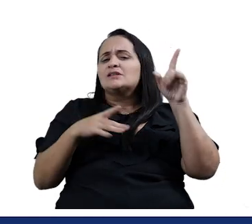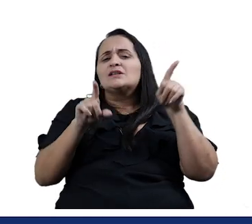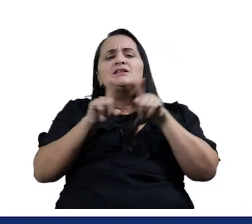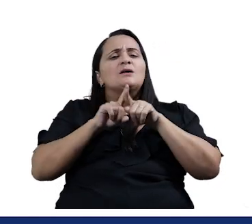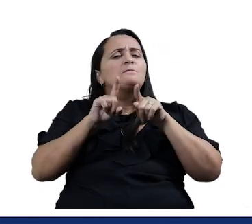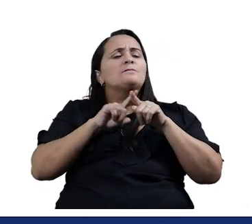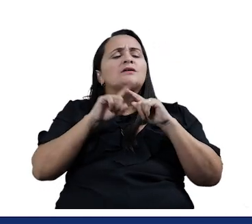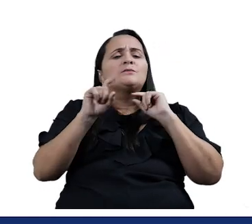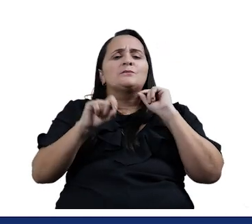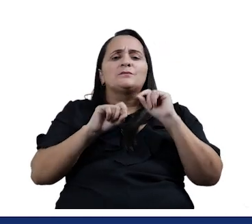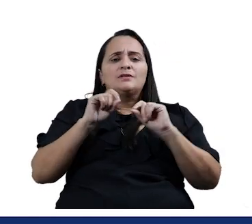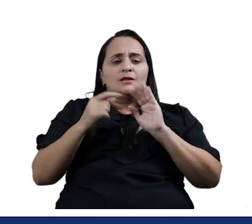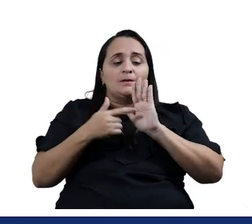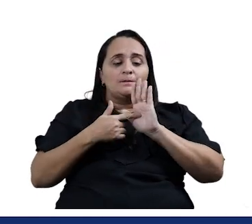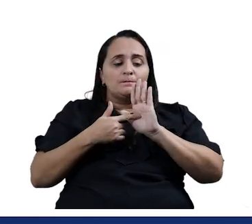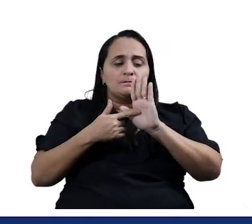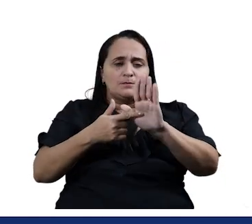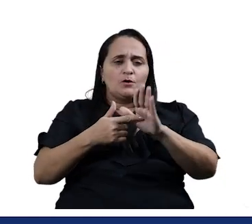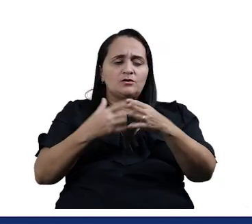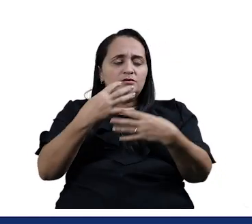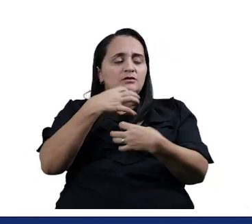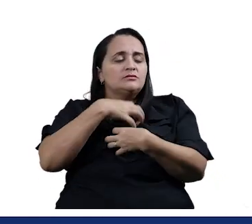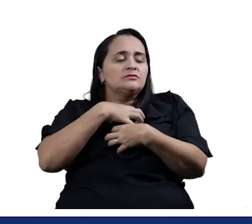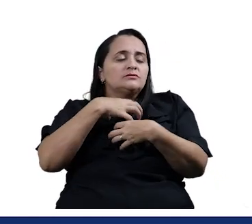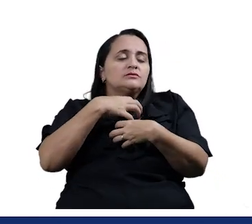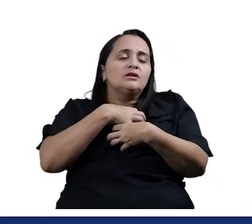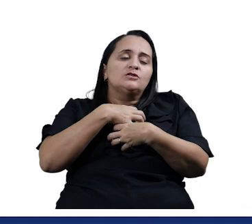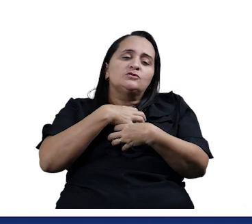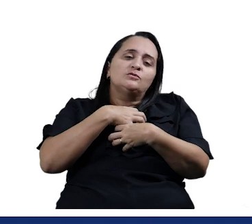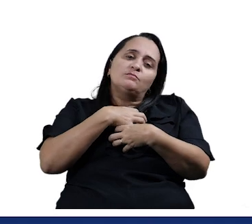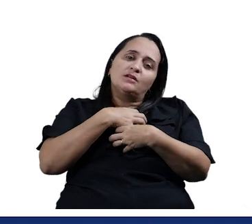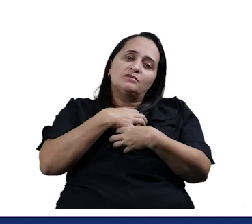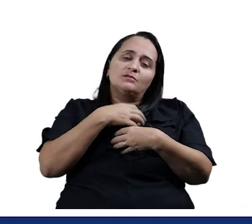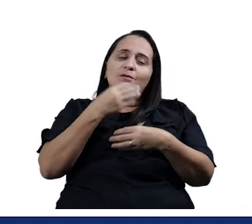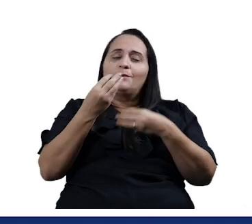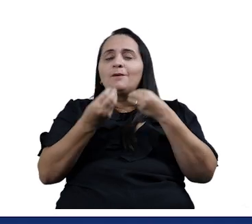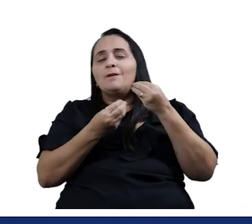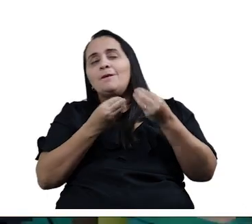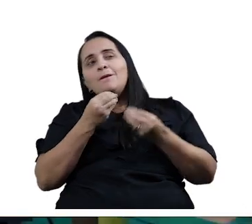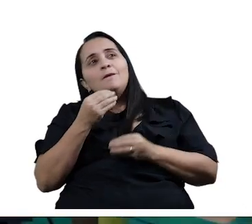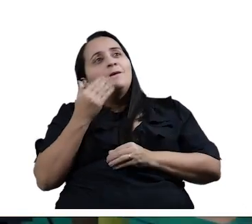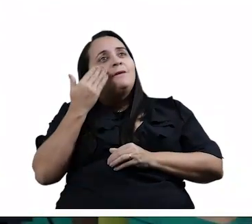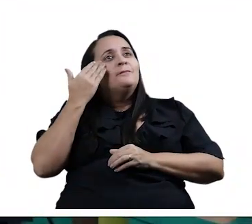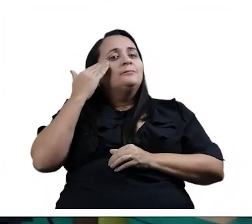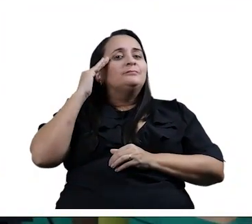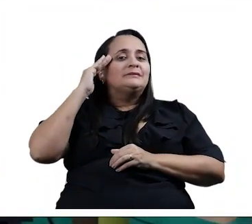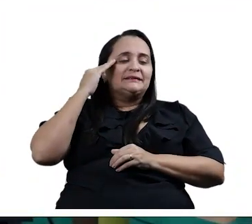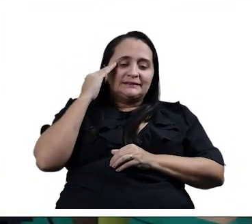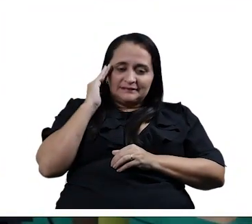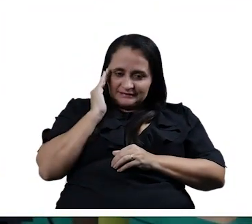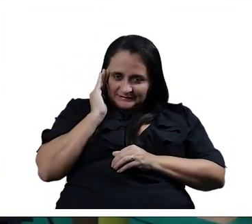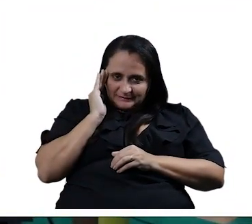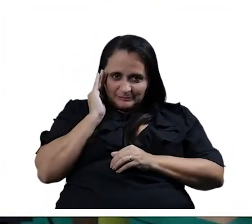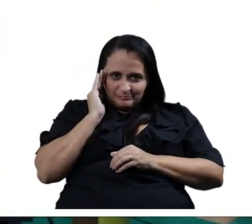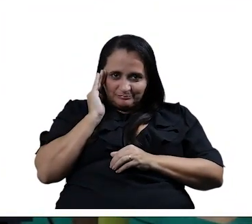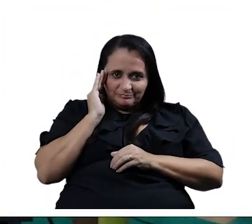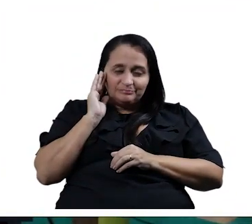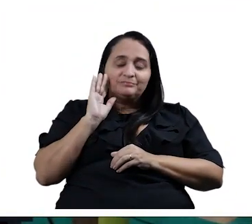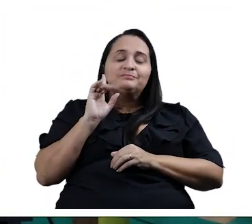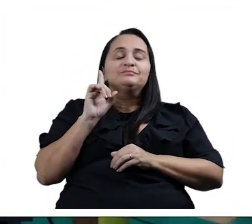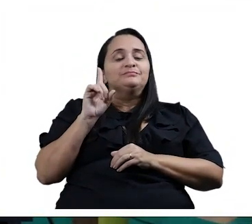expressa sentimentos e formas de interpretar. Então, essa é uma